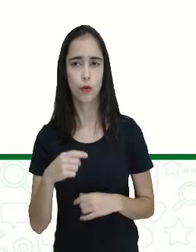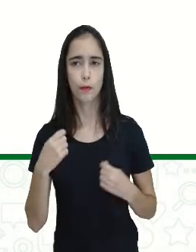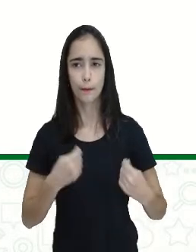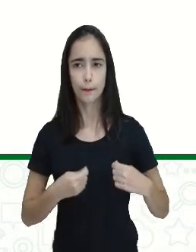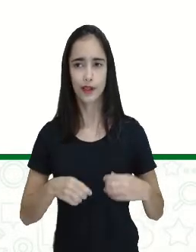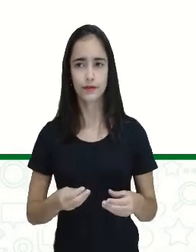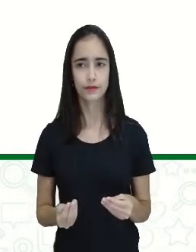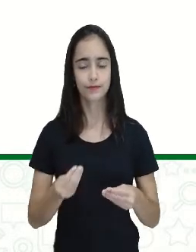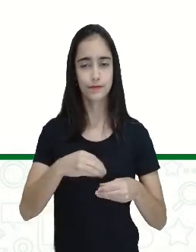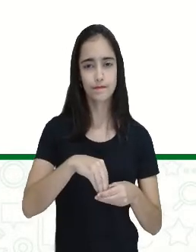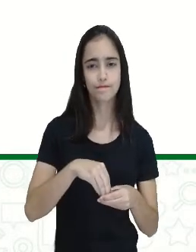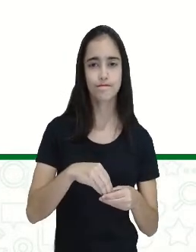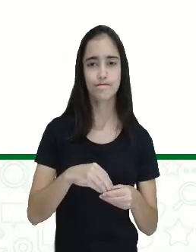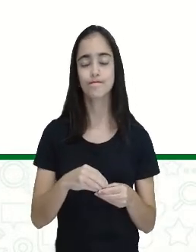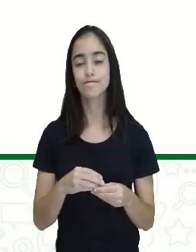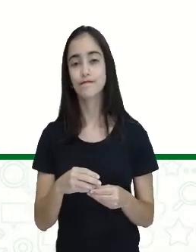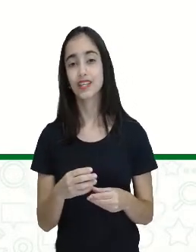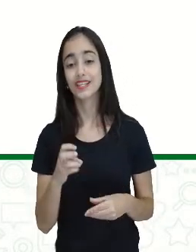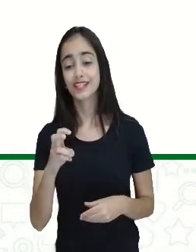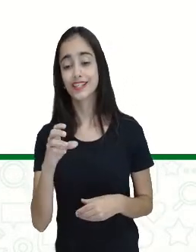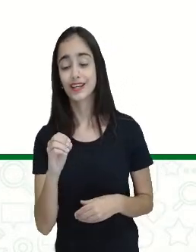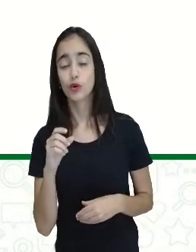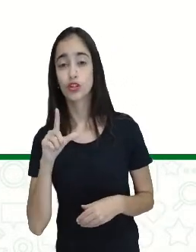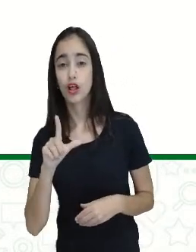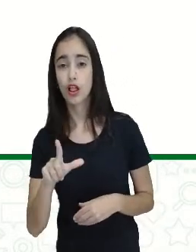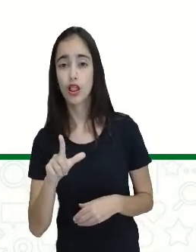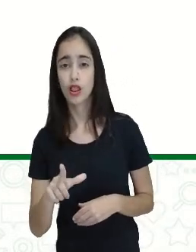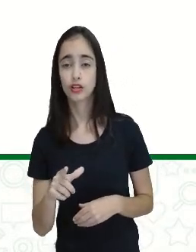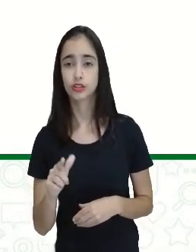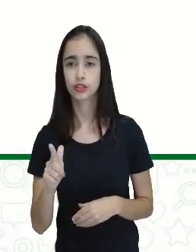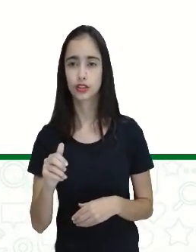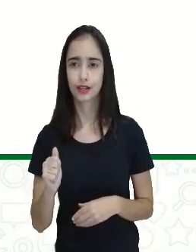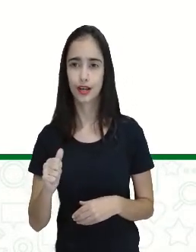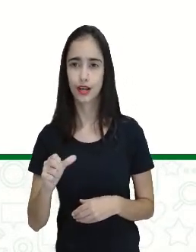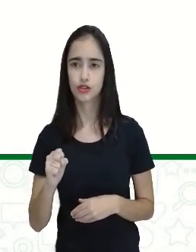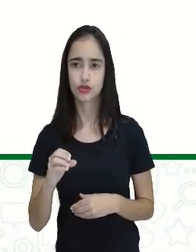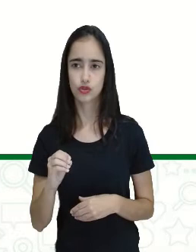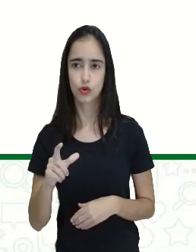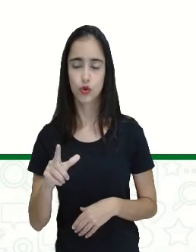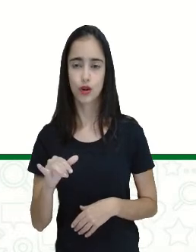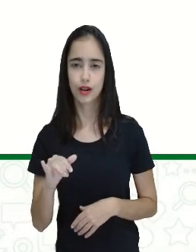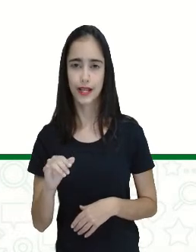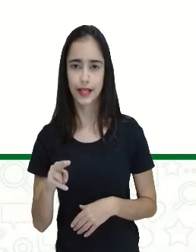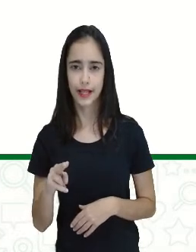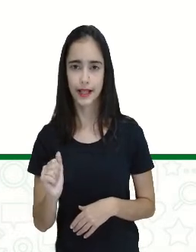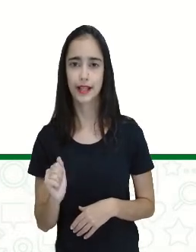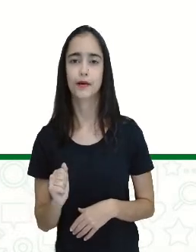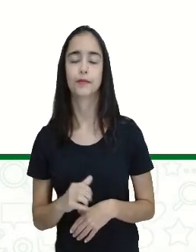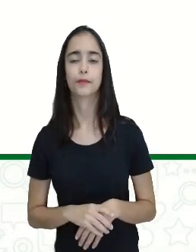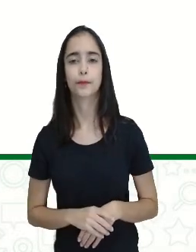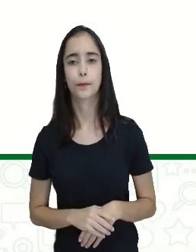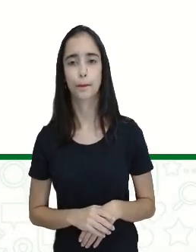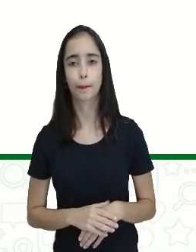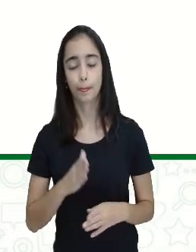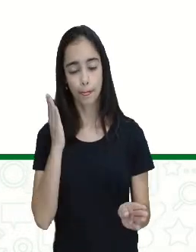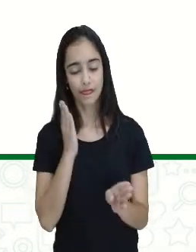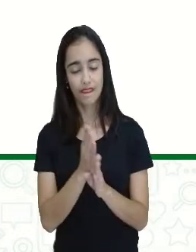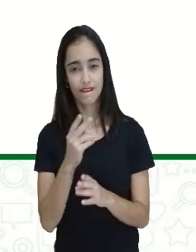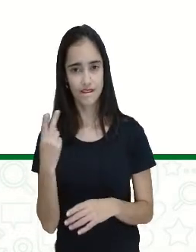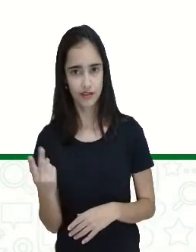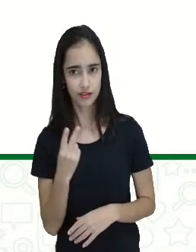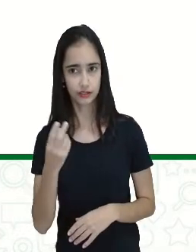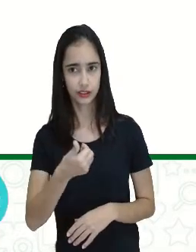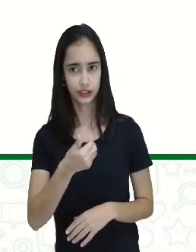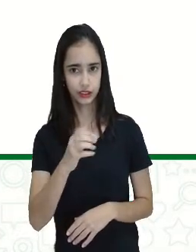de gasolina para manter a proporção? Encontramos o valor de 10 litros de etanol.